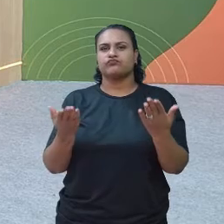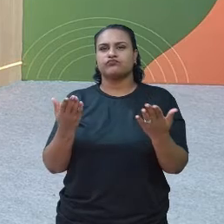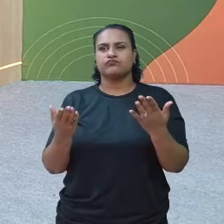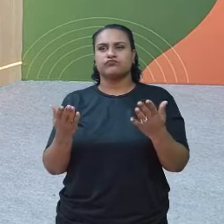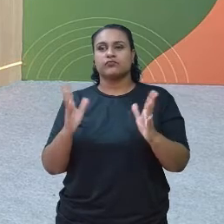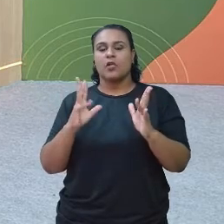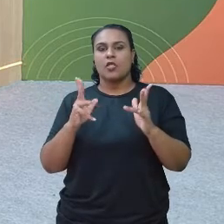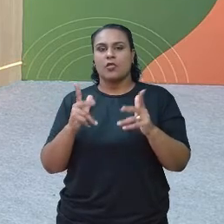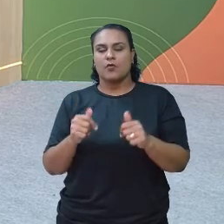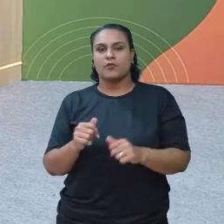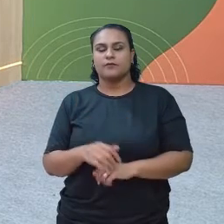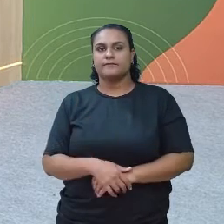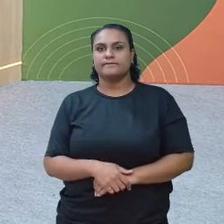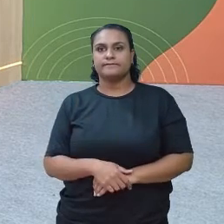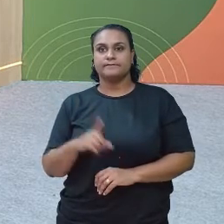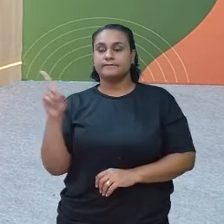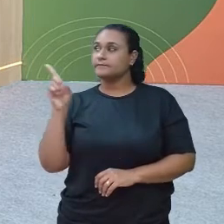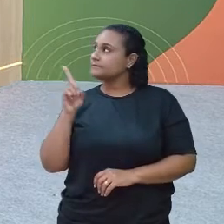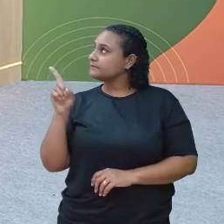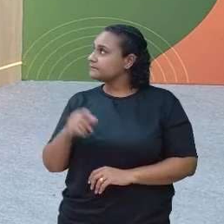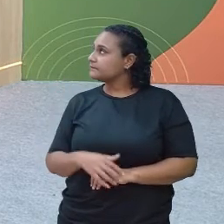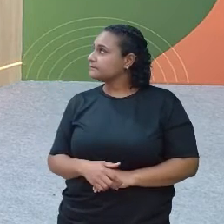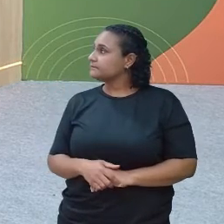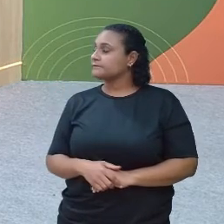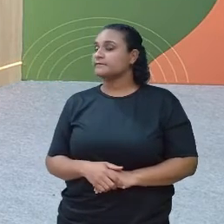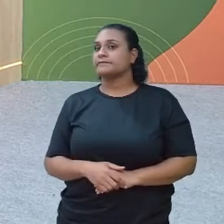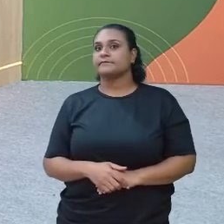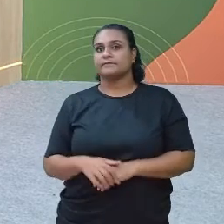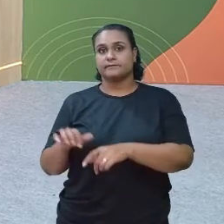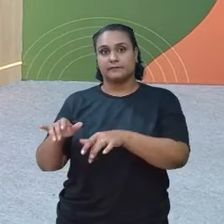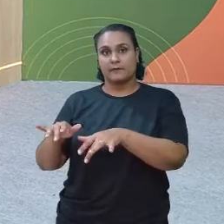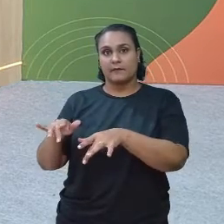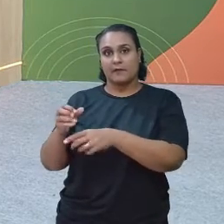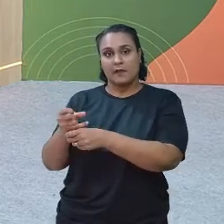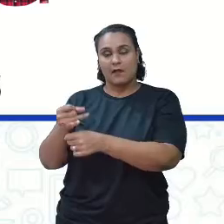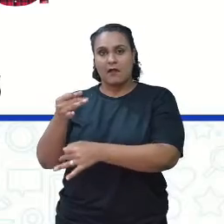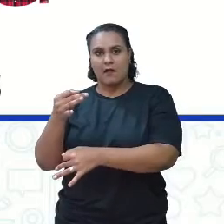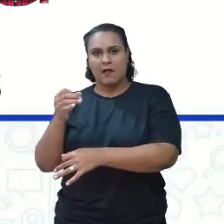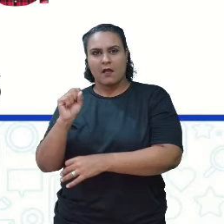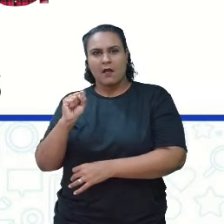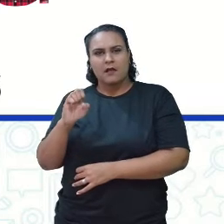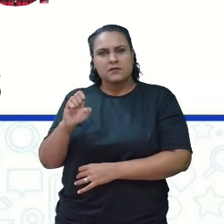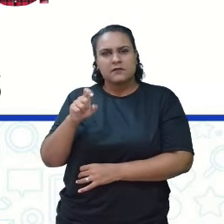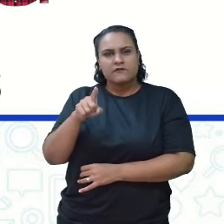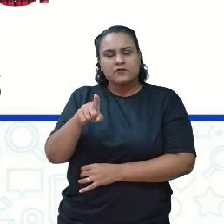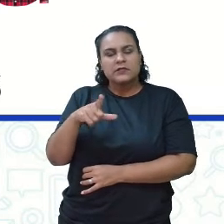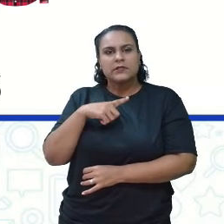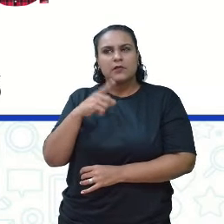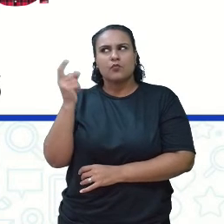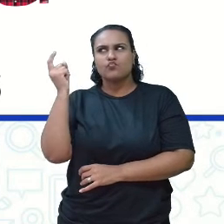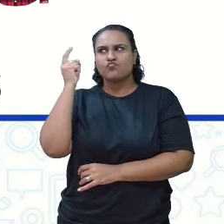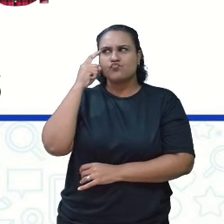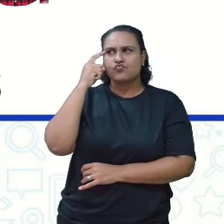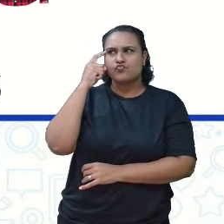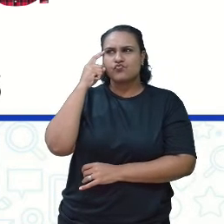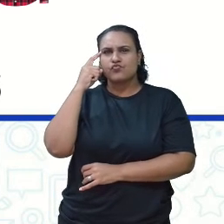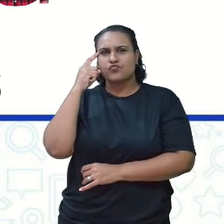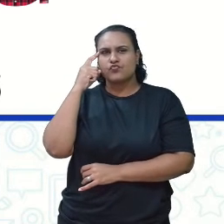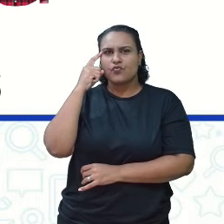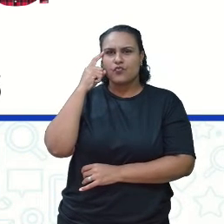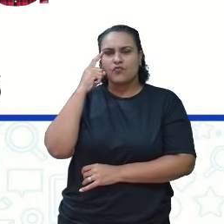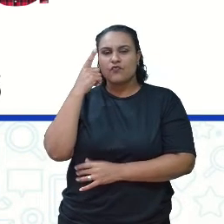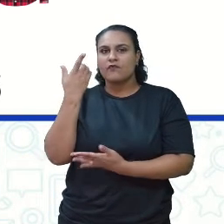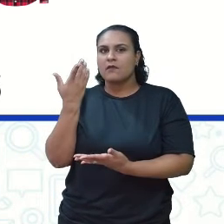bom? Então eu coloquei aqui, por exemplo, esse chatzinho que se você tem alguma dúvida sobre alguma